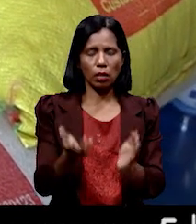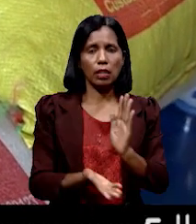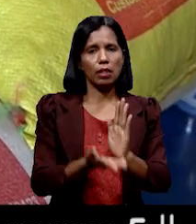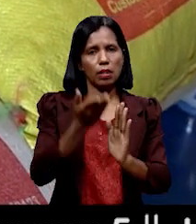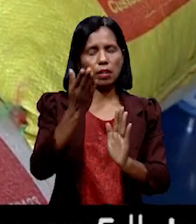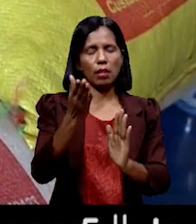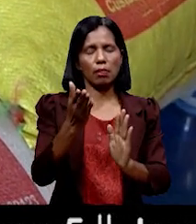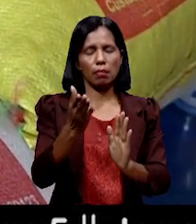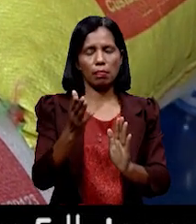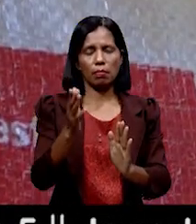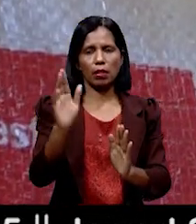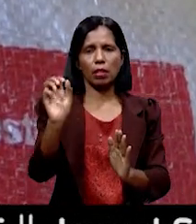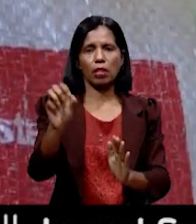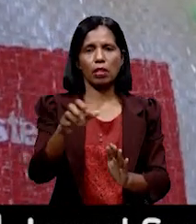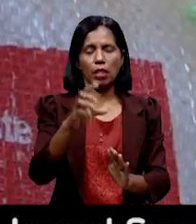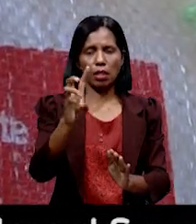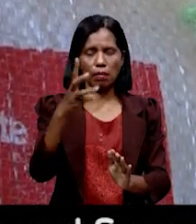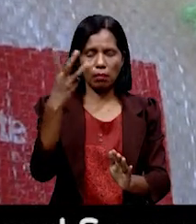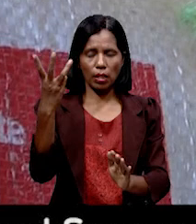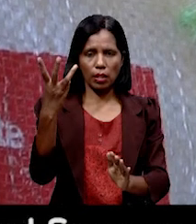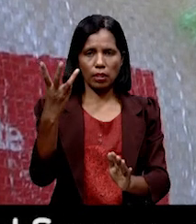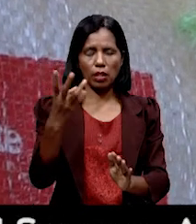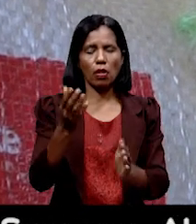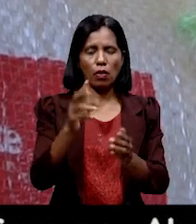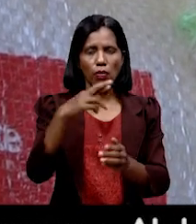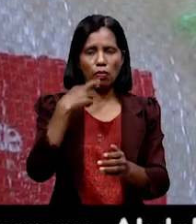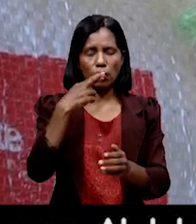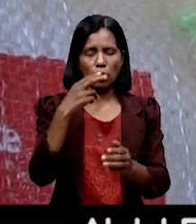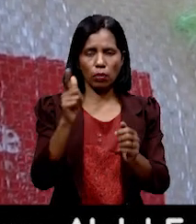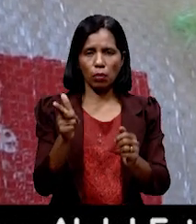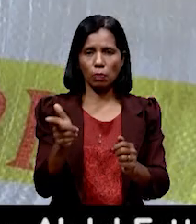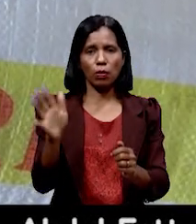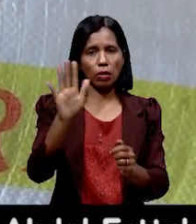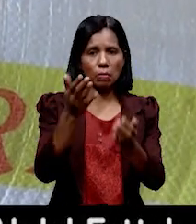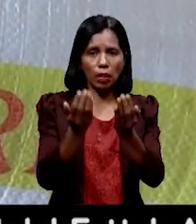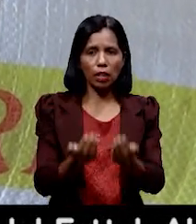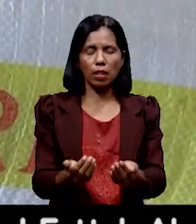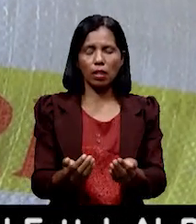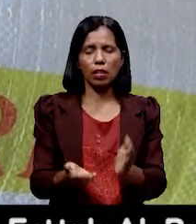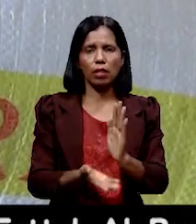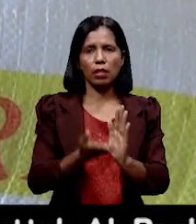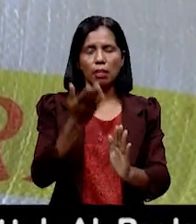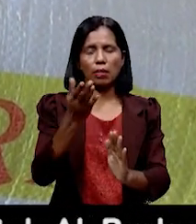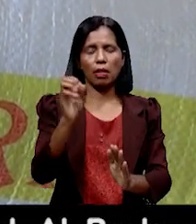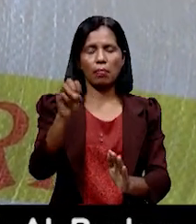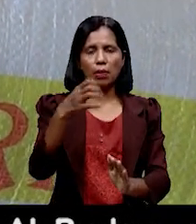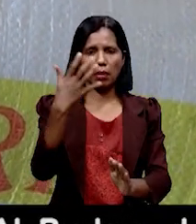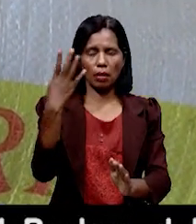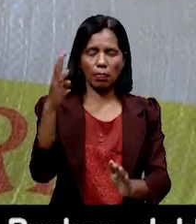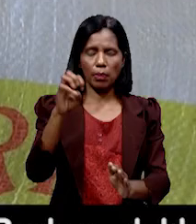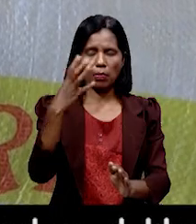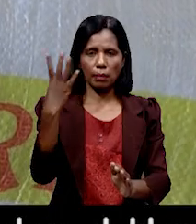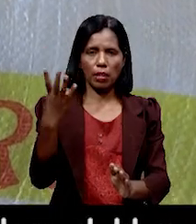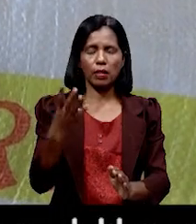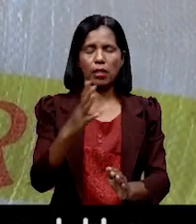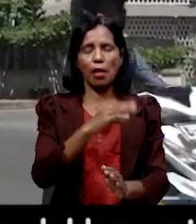nen, centavos lima nulo, fosso quilograma rua nulo resin lima, saeba dólar sanulo resin hat, masi midar